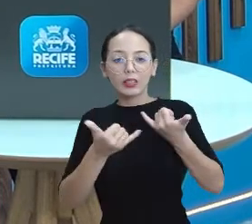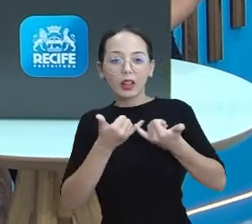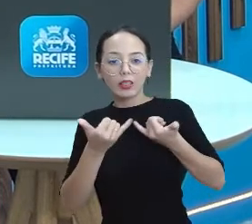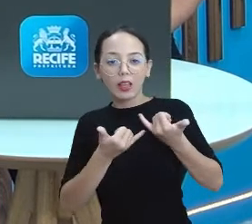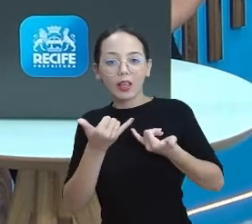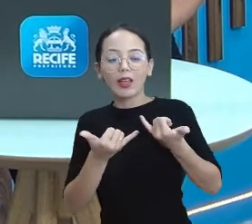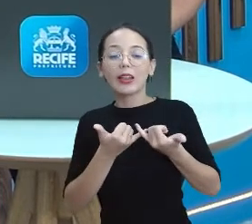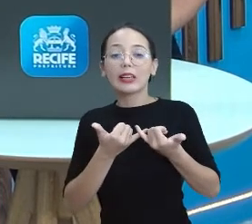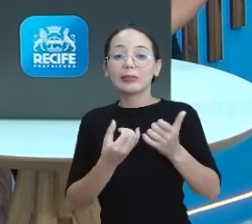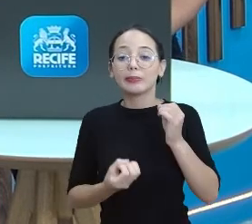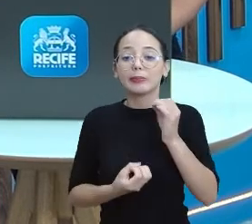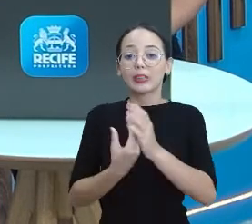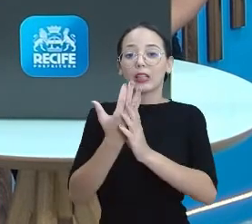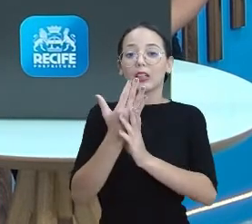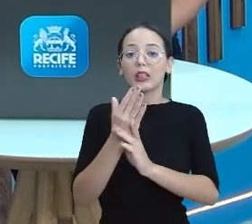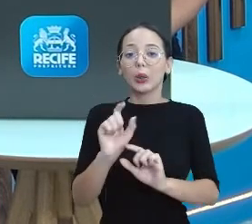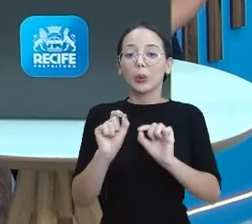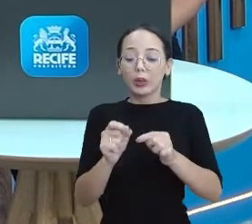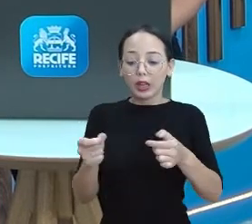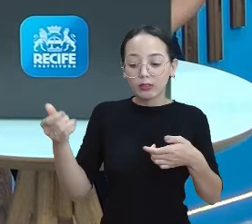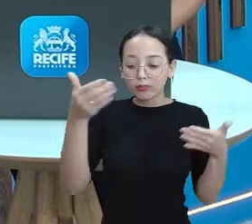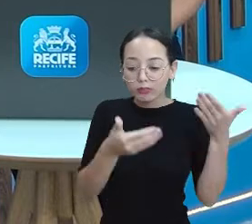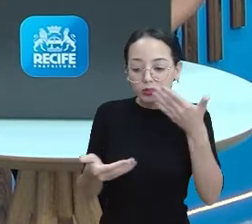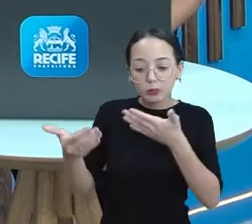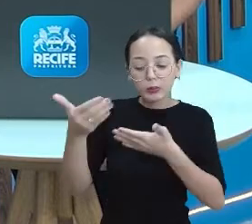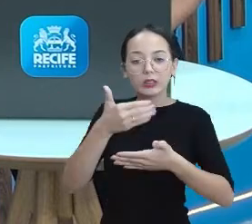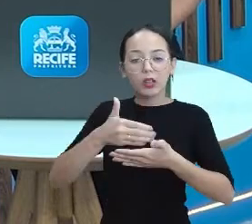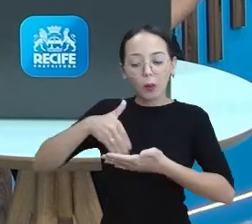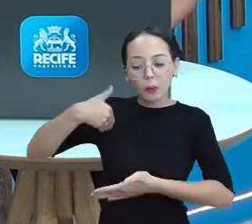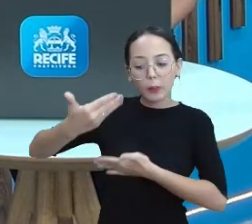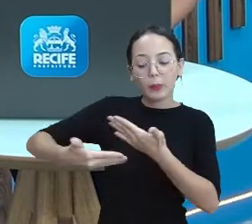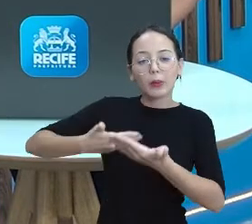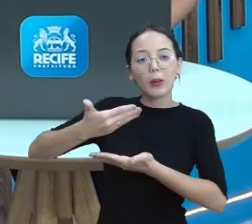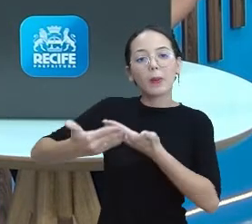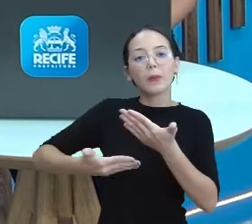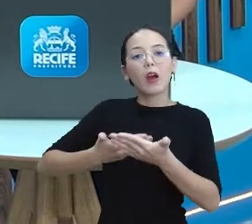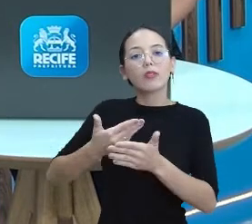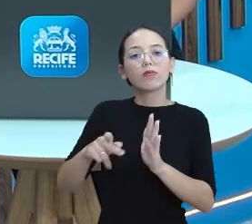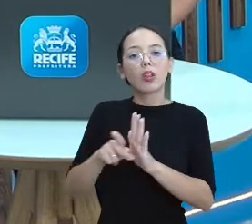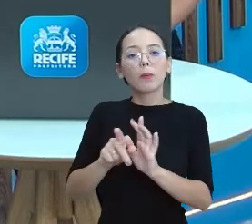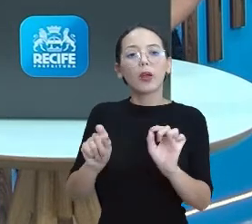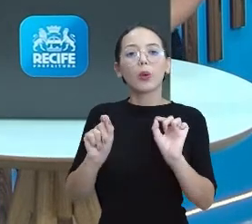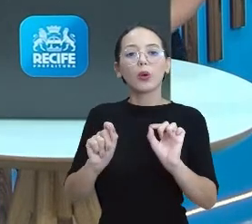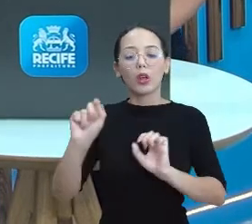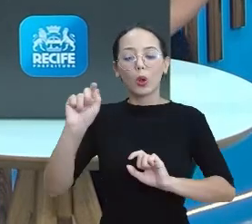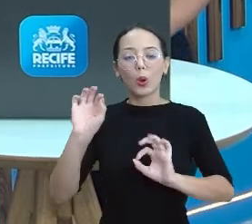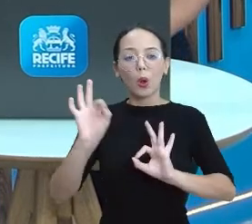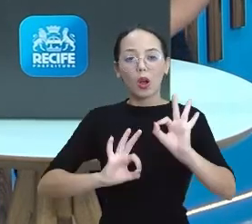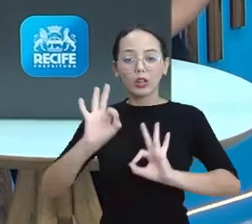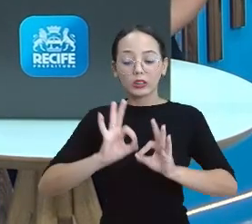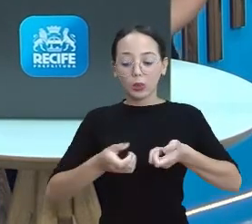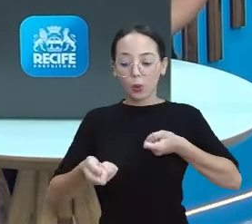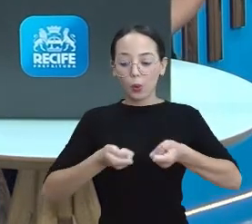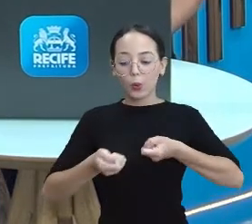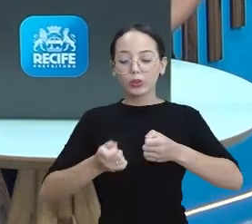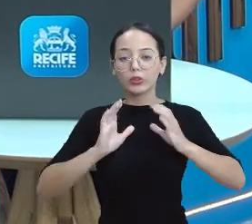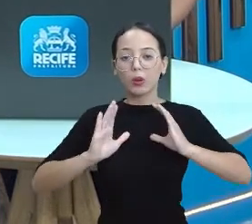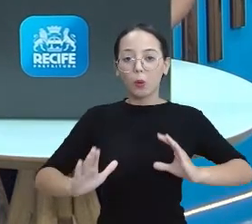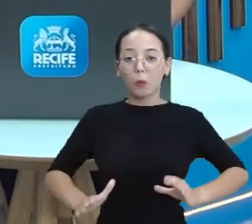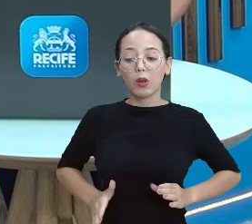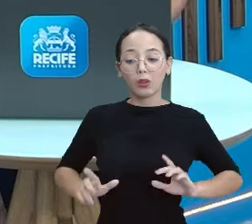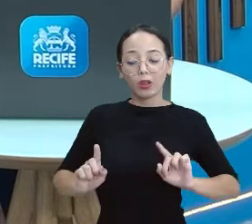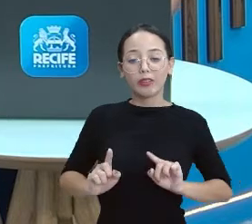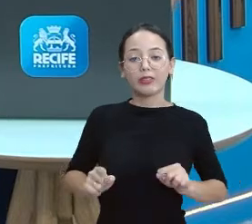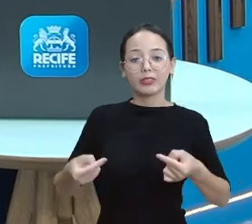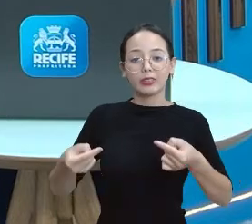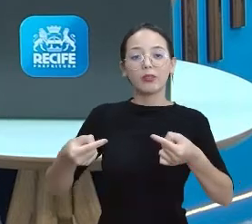brincadeiras. Isso gera envolvimento, desenvolvimento e manejo de comportamento, né, que é o grande